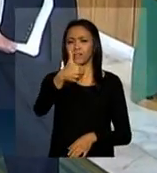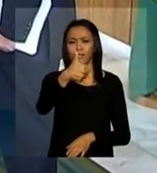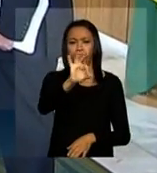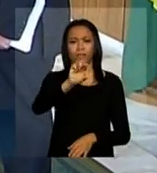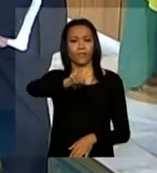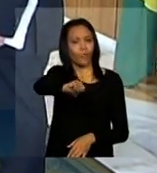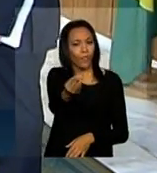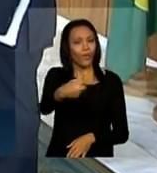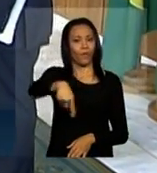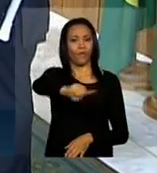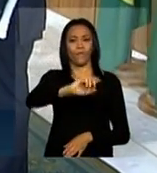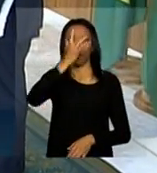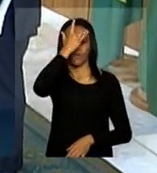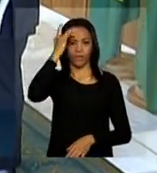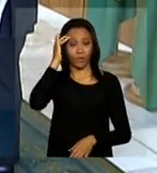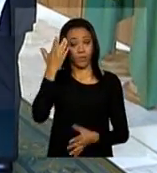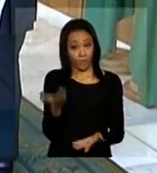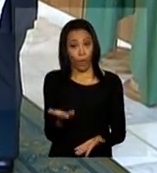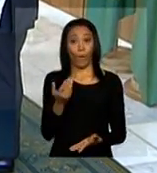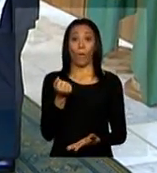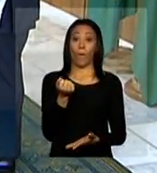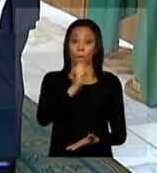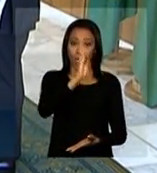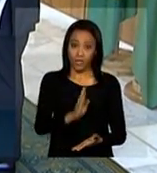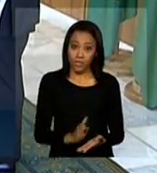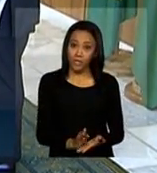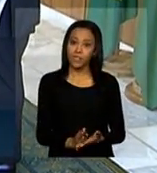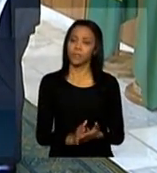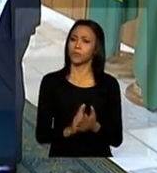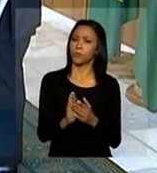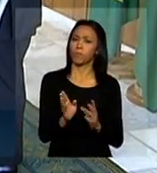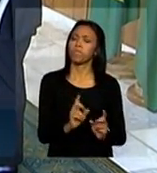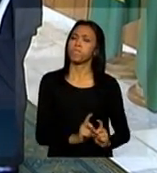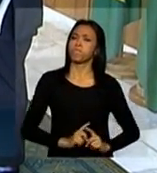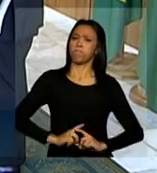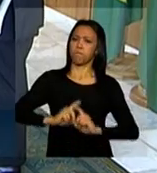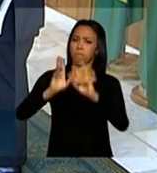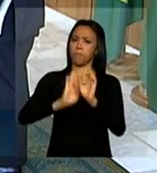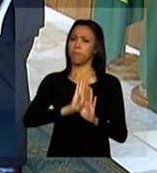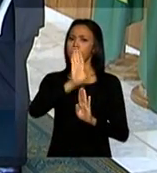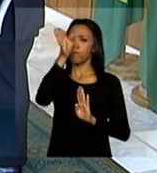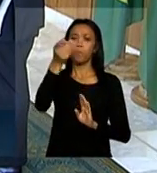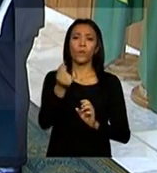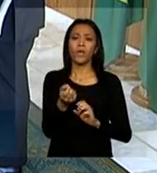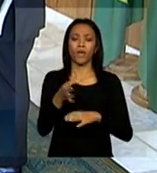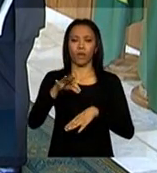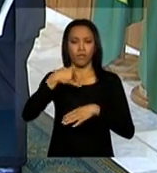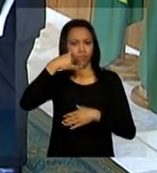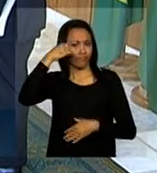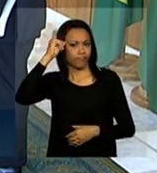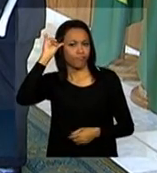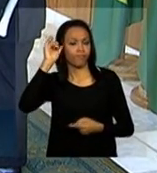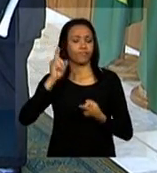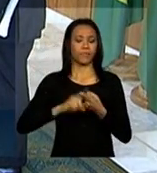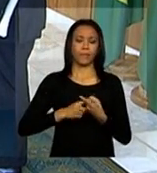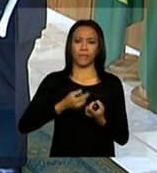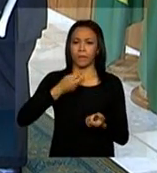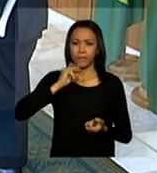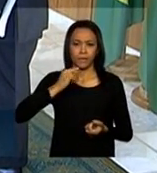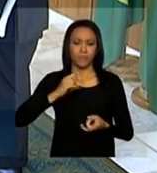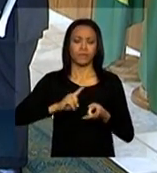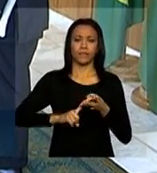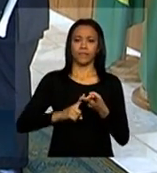habitantes. O Brasil exporta para a República Tcheca bovinos, bebidas,